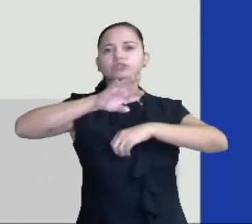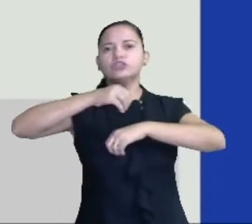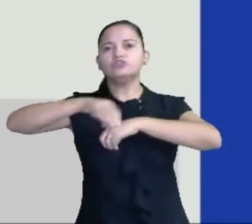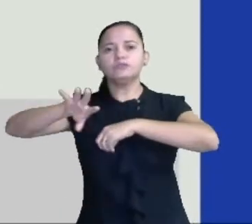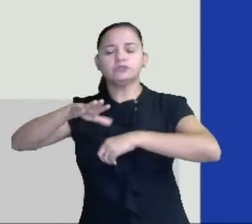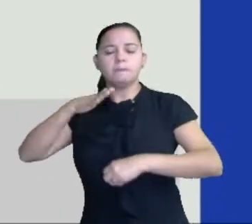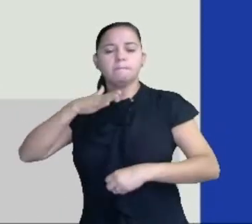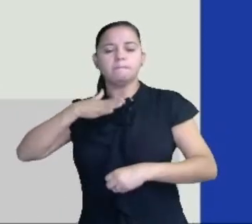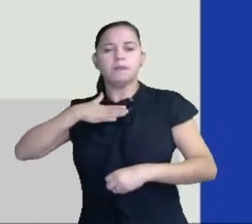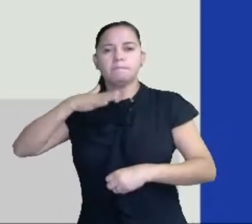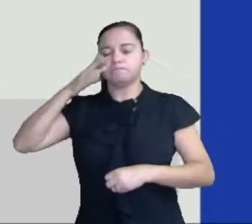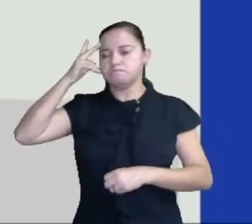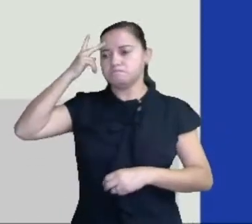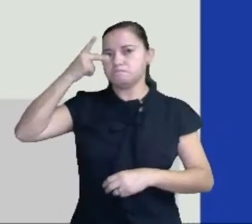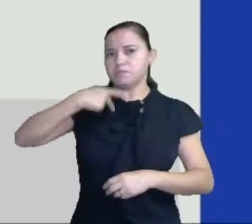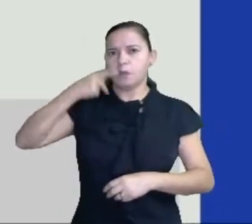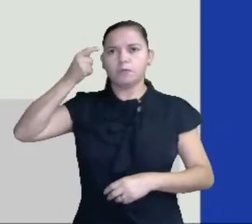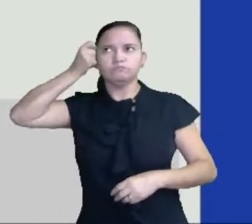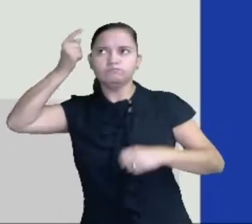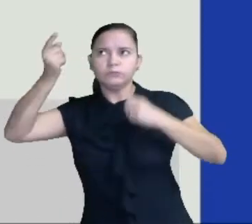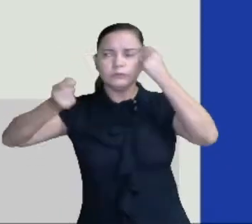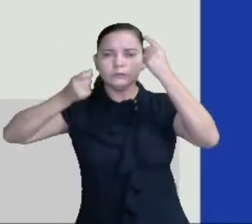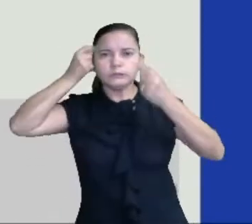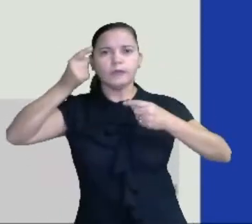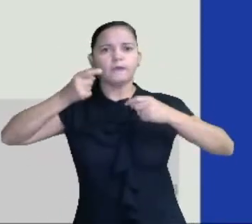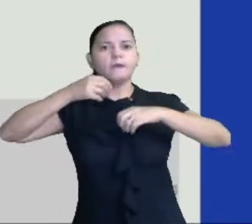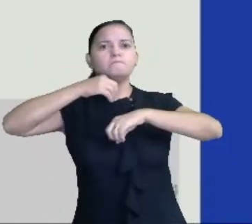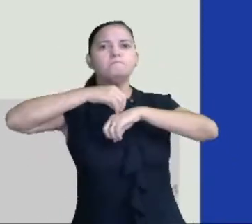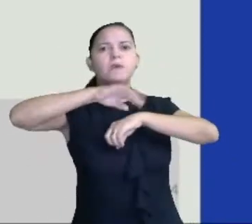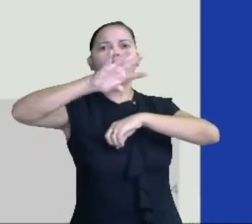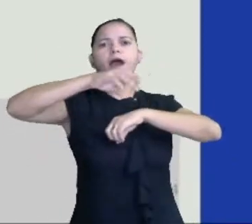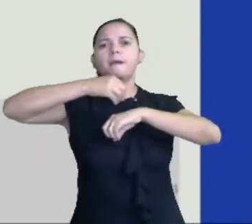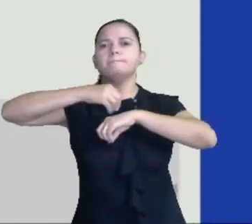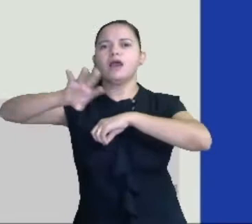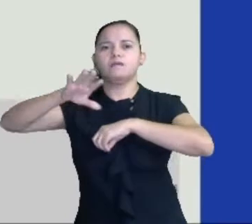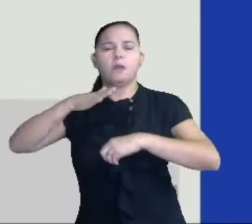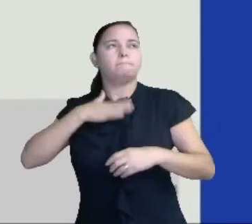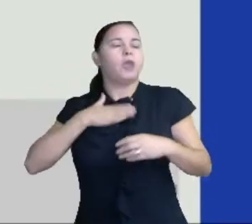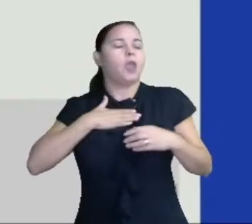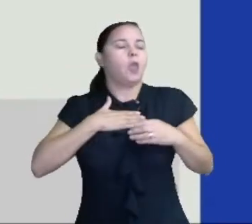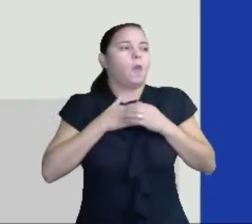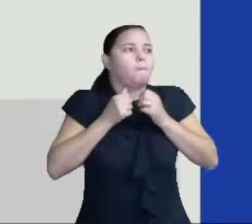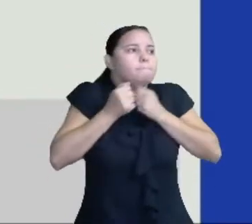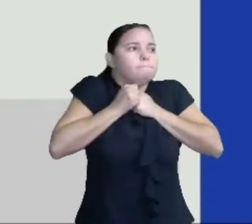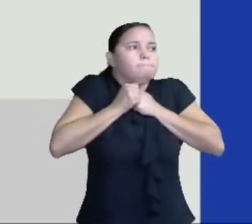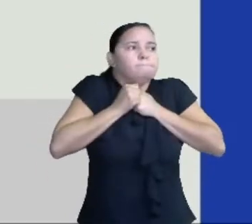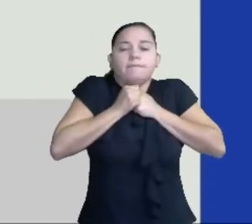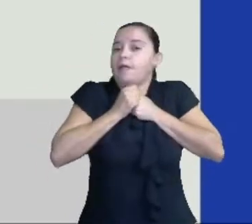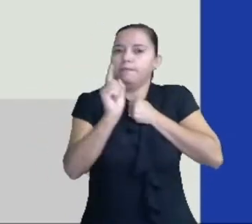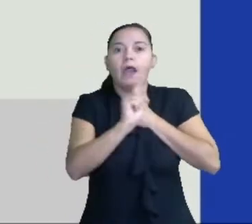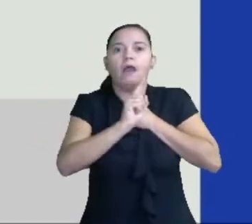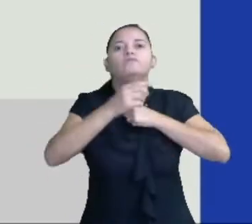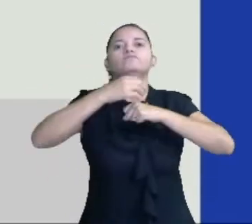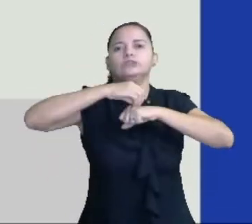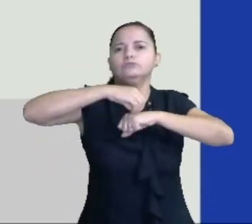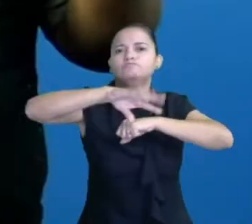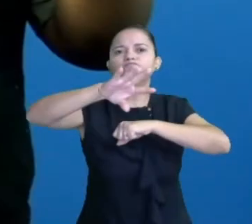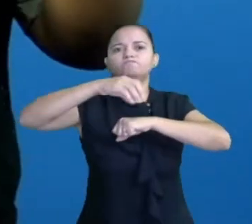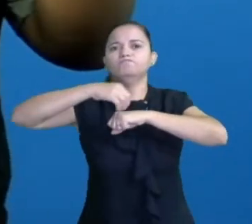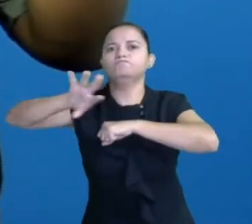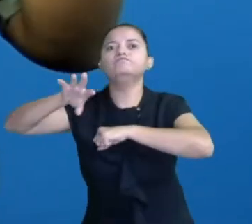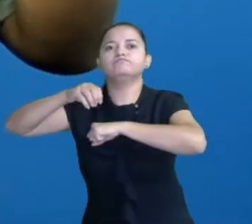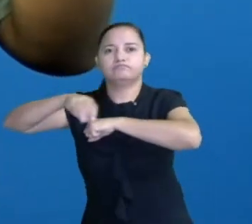Ela não precisa ficar apenas para si. Certo?